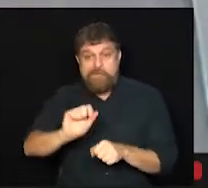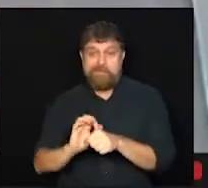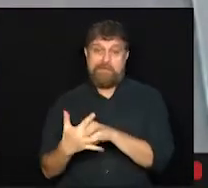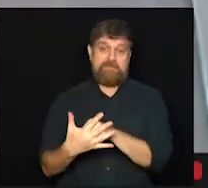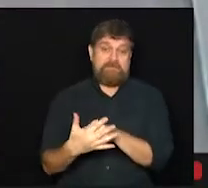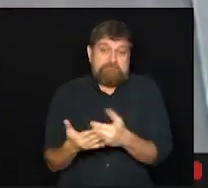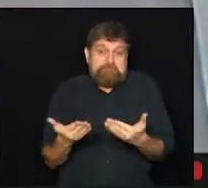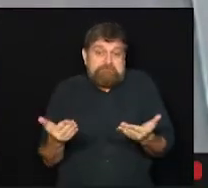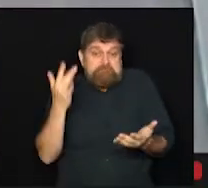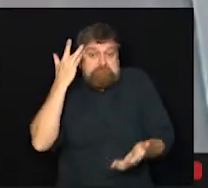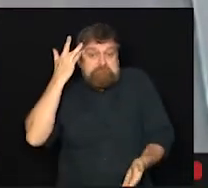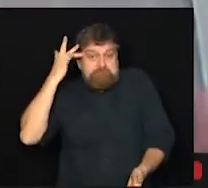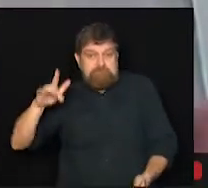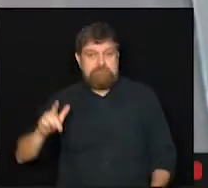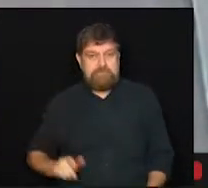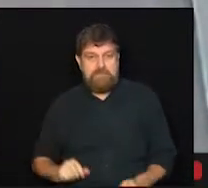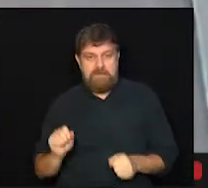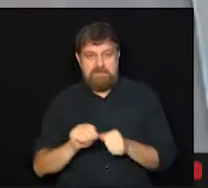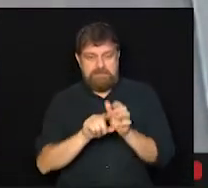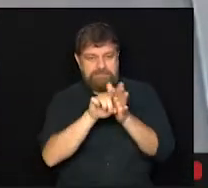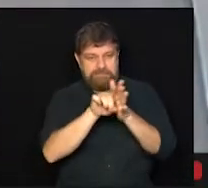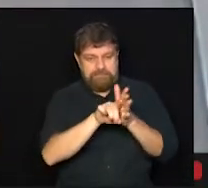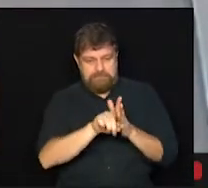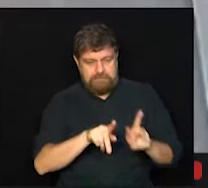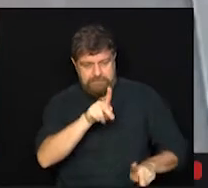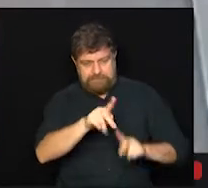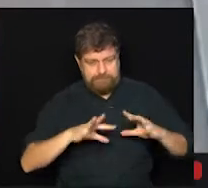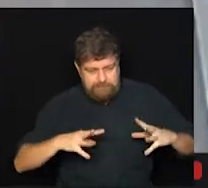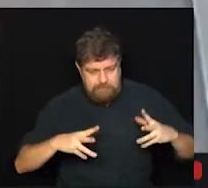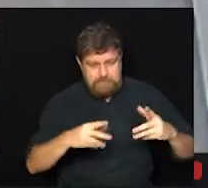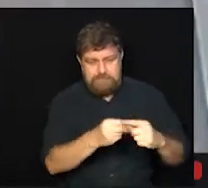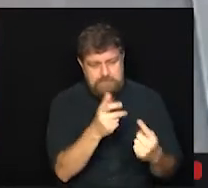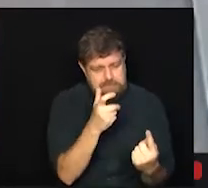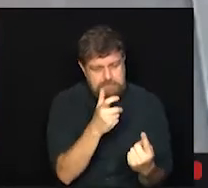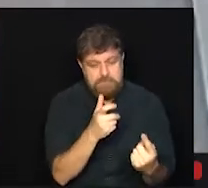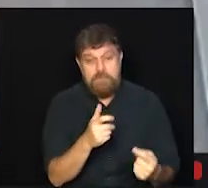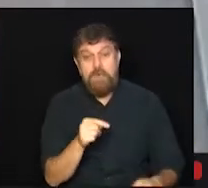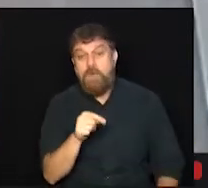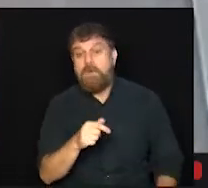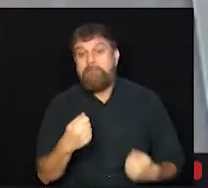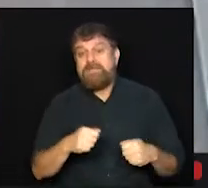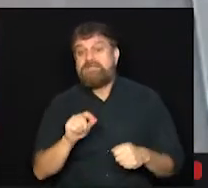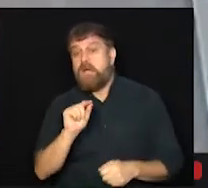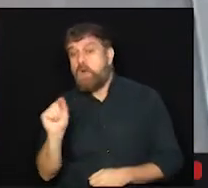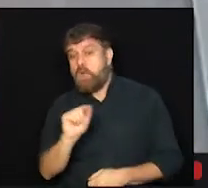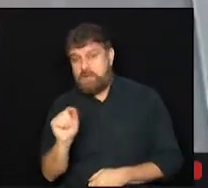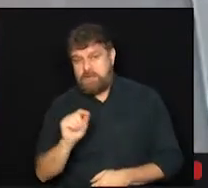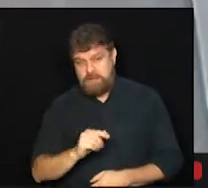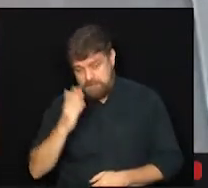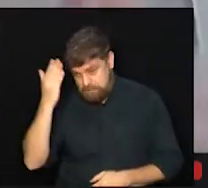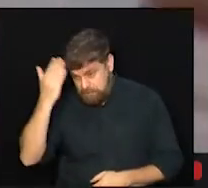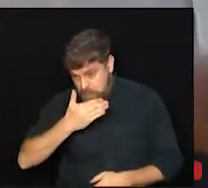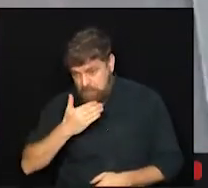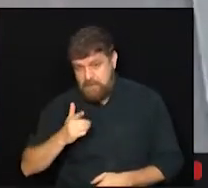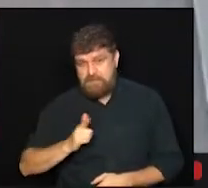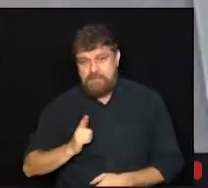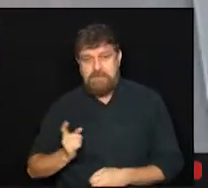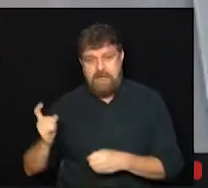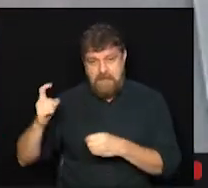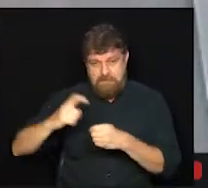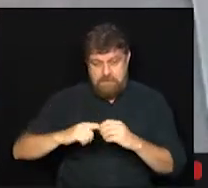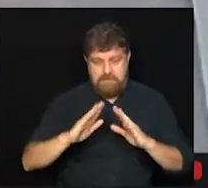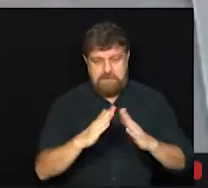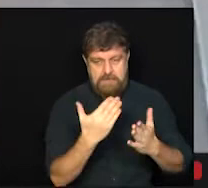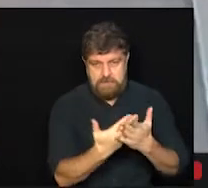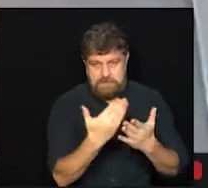em massa não resolve nada. Qual é o exame necessário? Se vai voltar para a